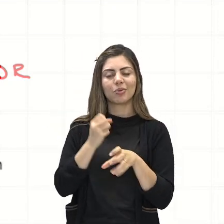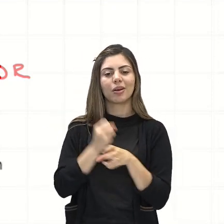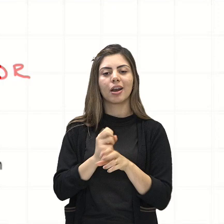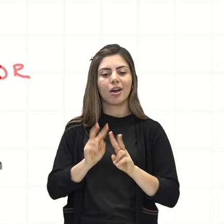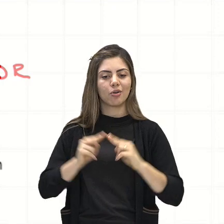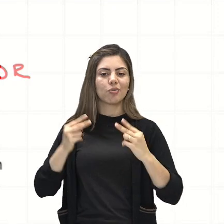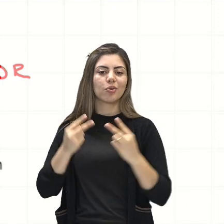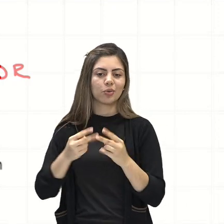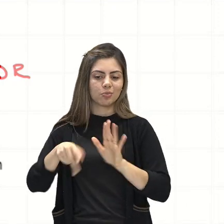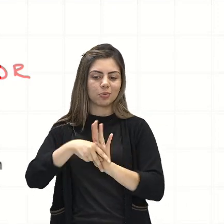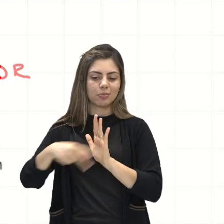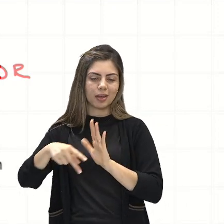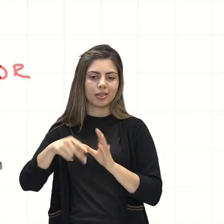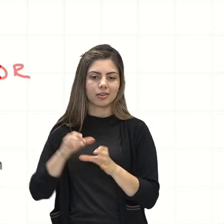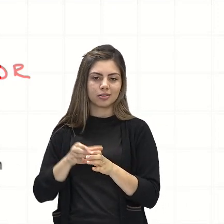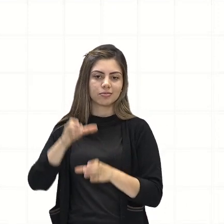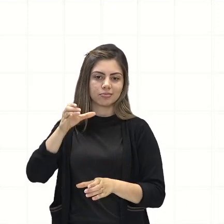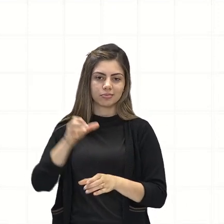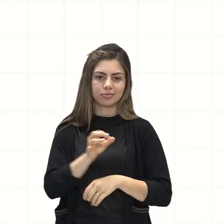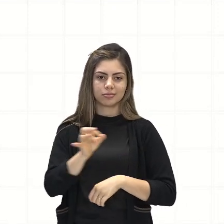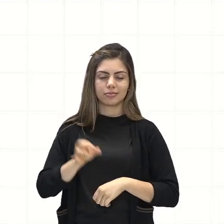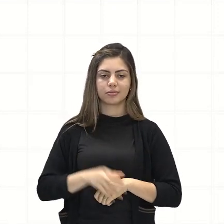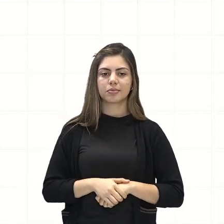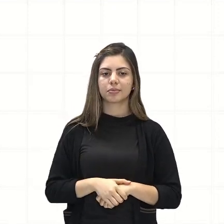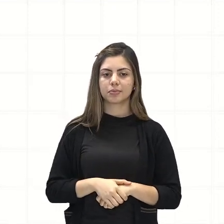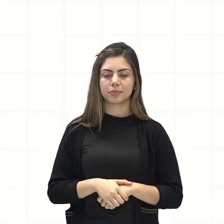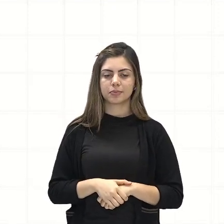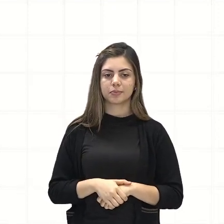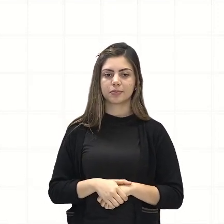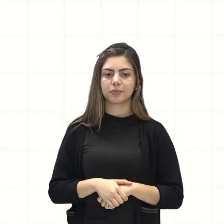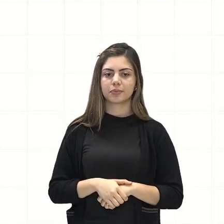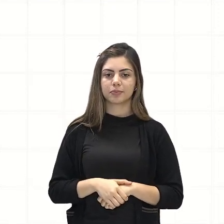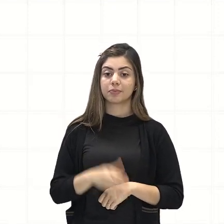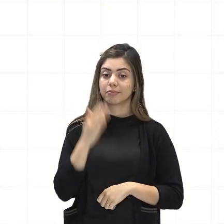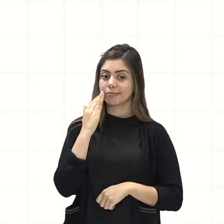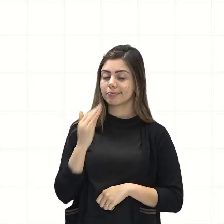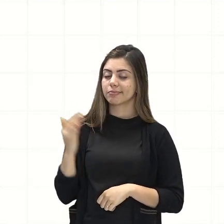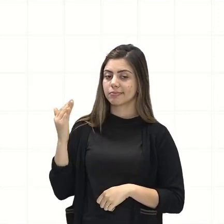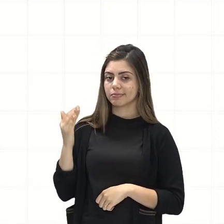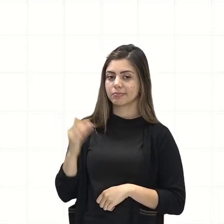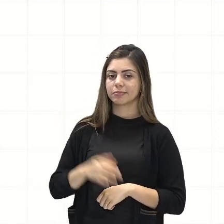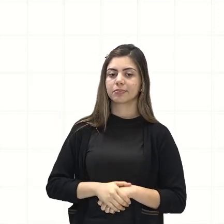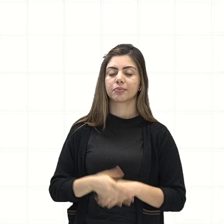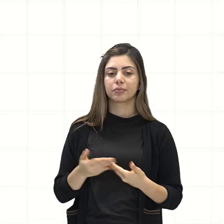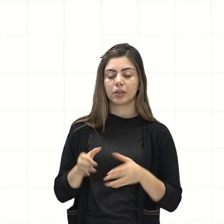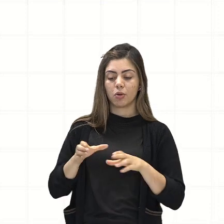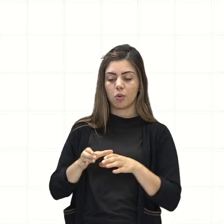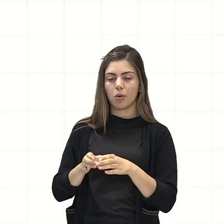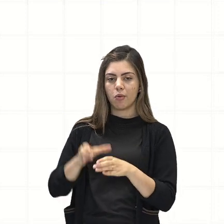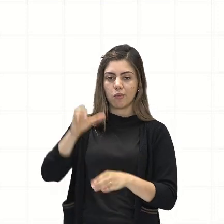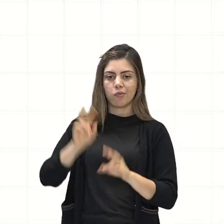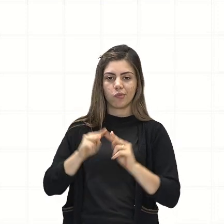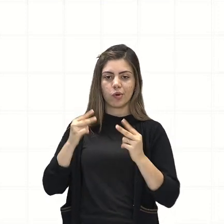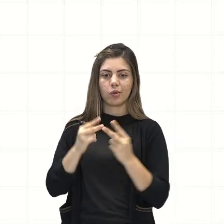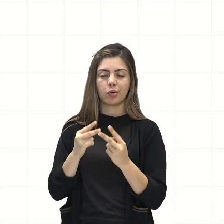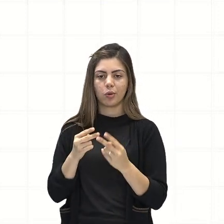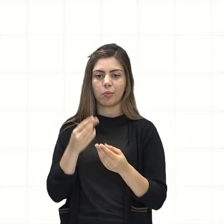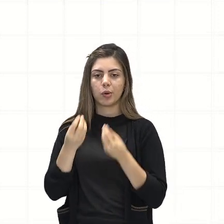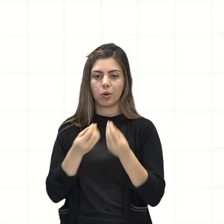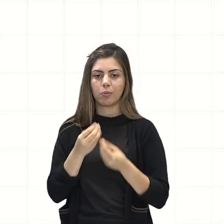o seu volume, beleza? Então vamos ver, está aqui, olha. Para calcular o volume temos, olha, o raio